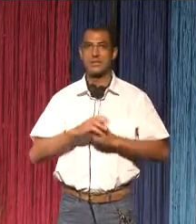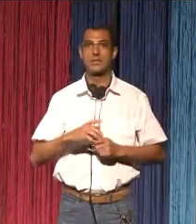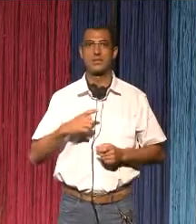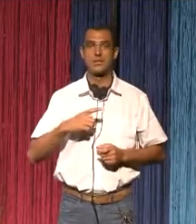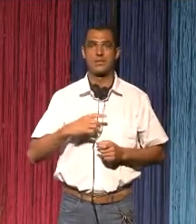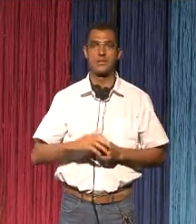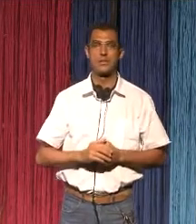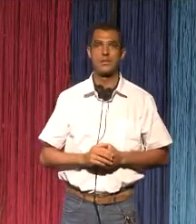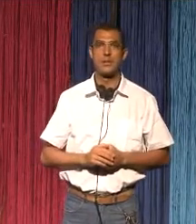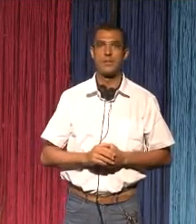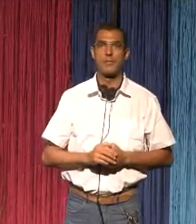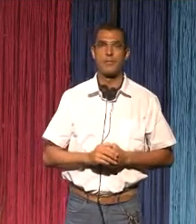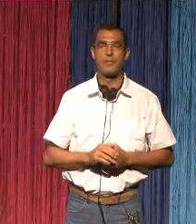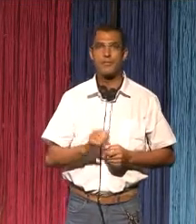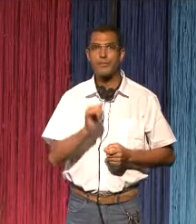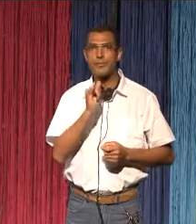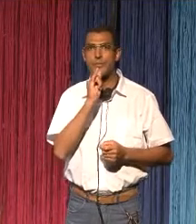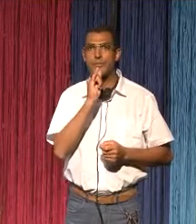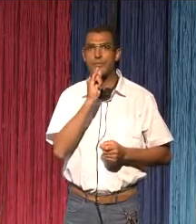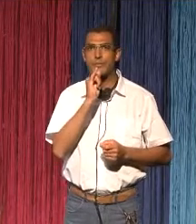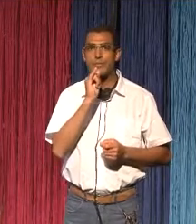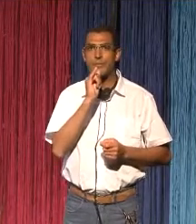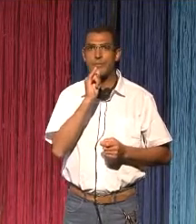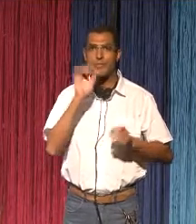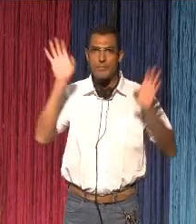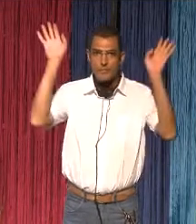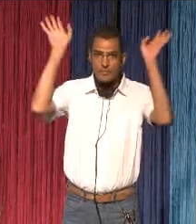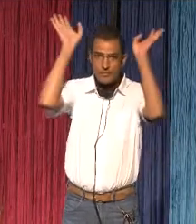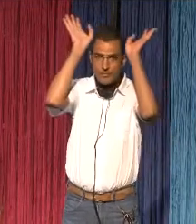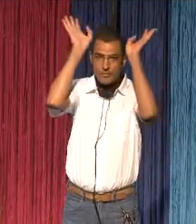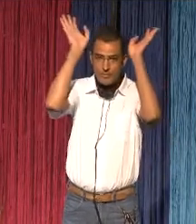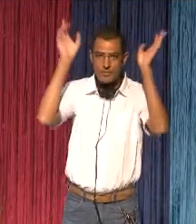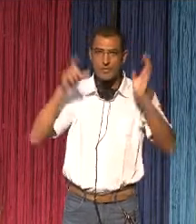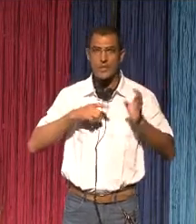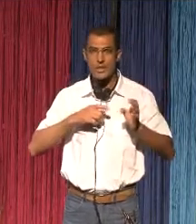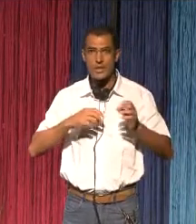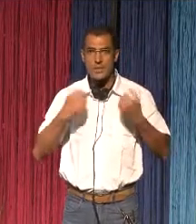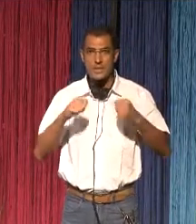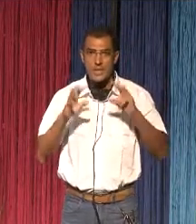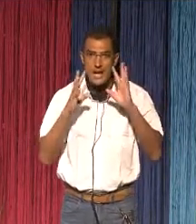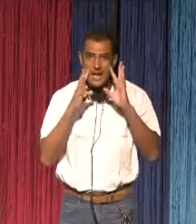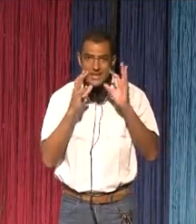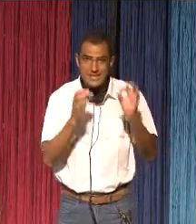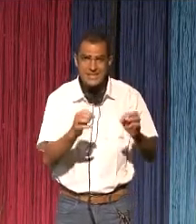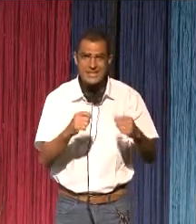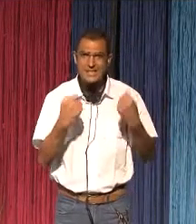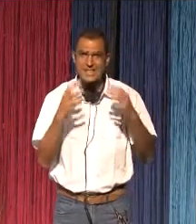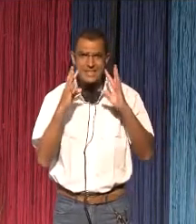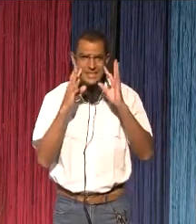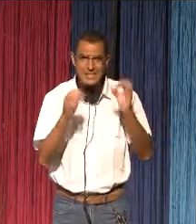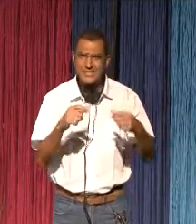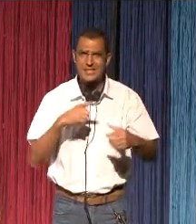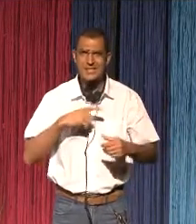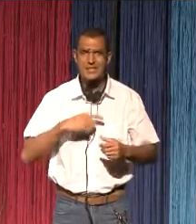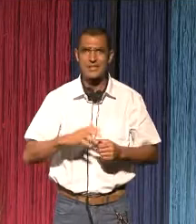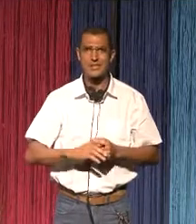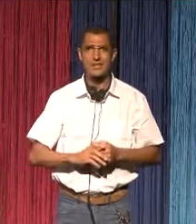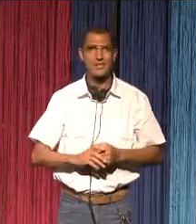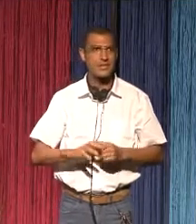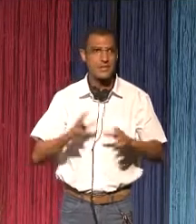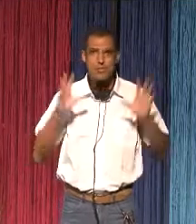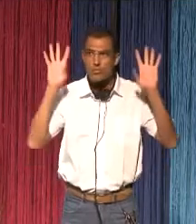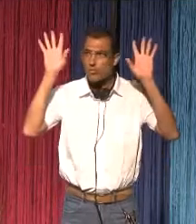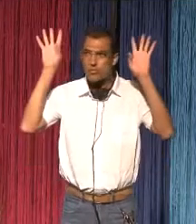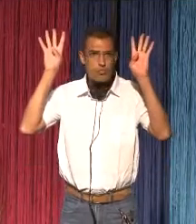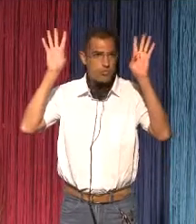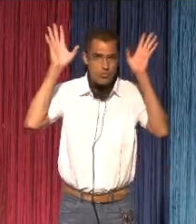veado é um sinônimo, é uma metáfora para a atenção plena, porque o veadinho tem que estar o tempo todo com aquela orelhona e aquele